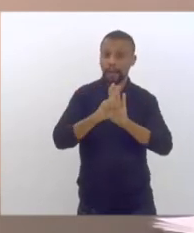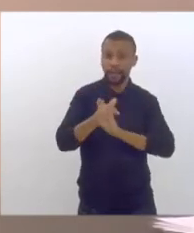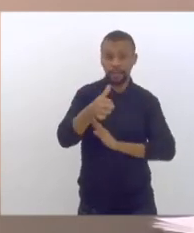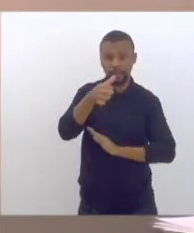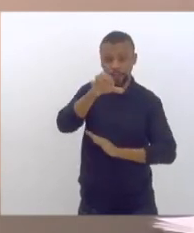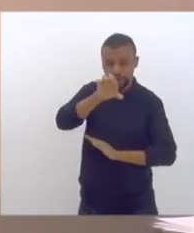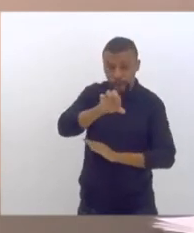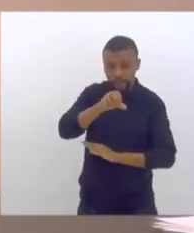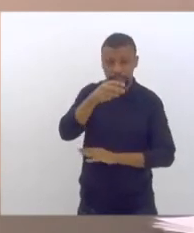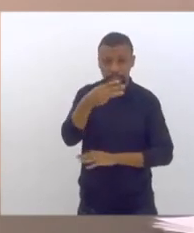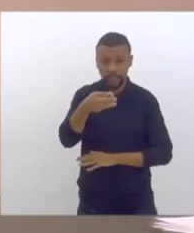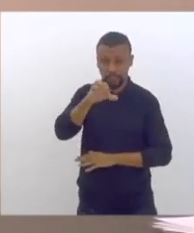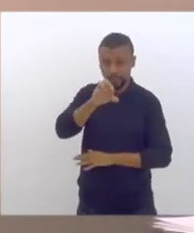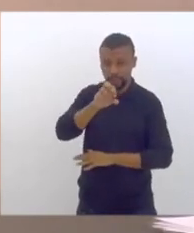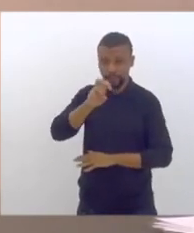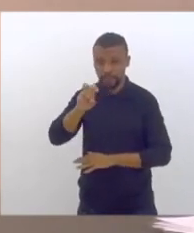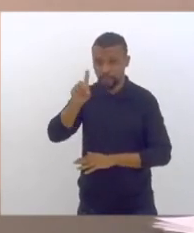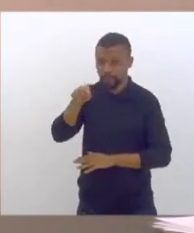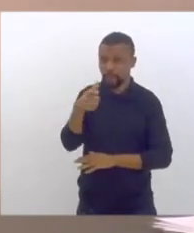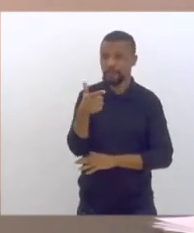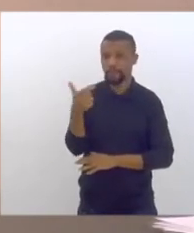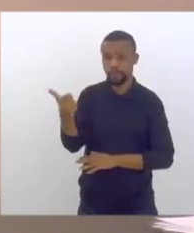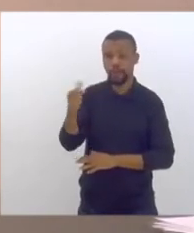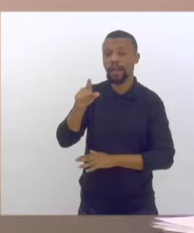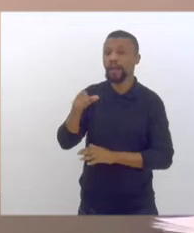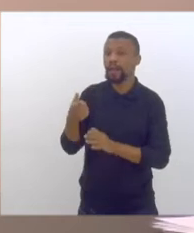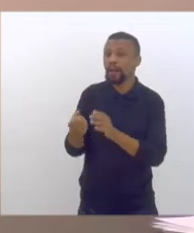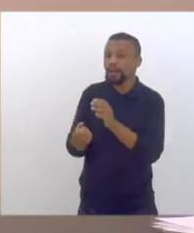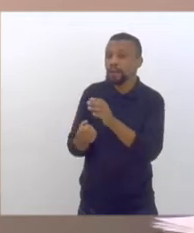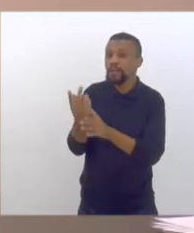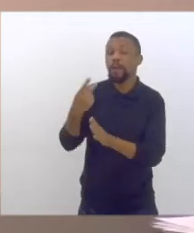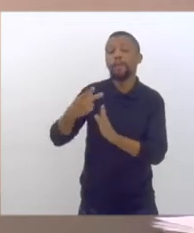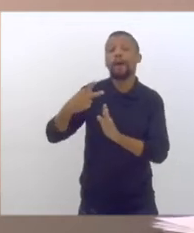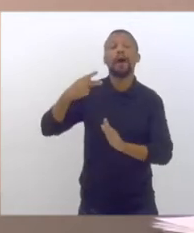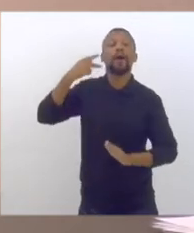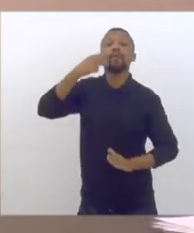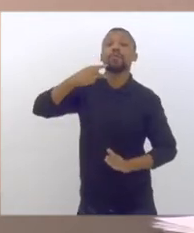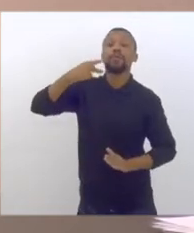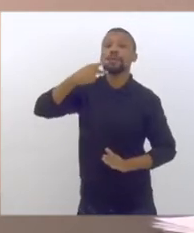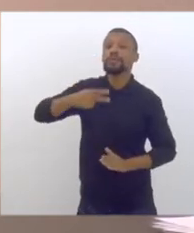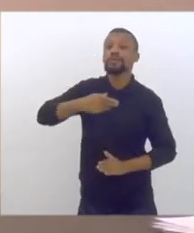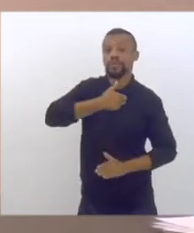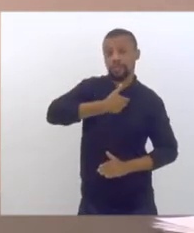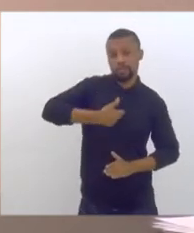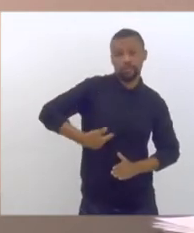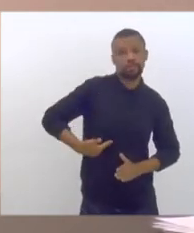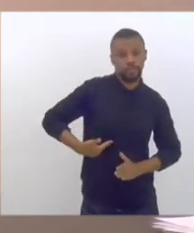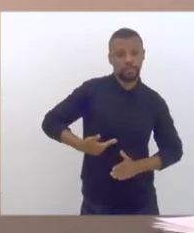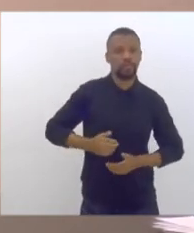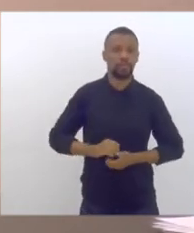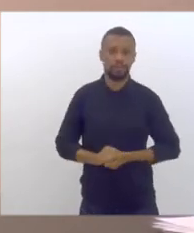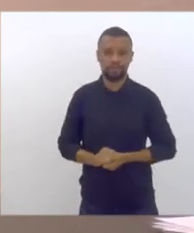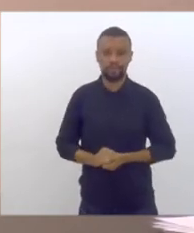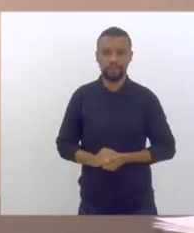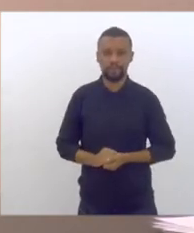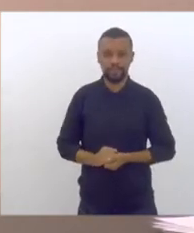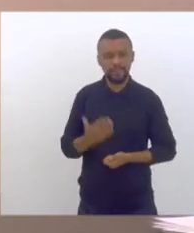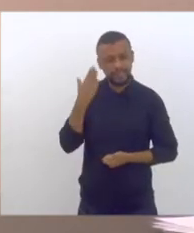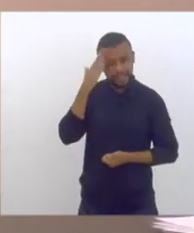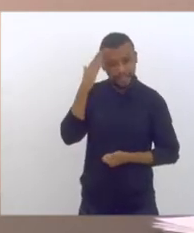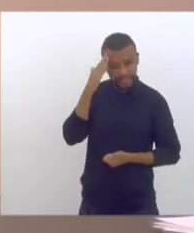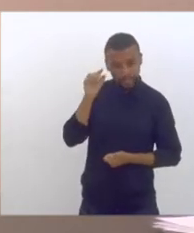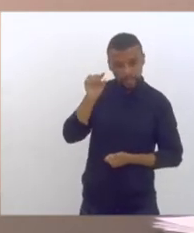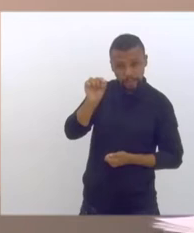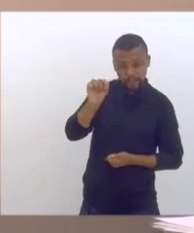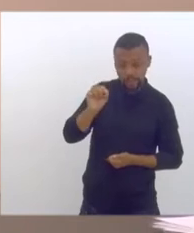9395 21 ela estabelece uma política estadual uma política estadual sob